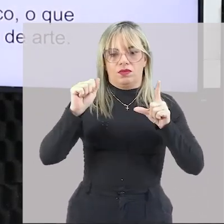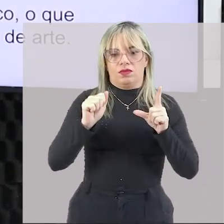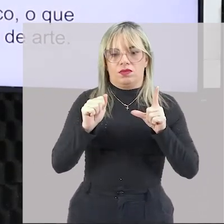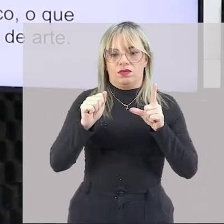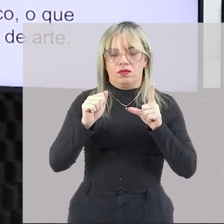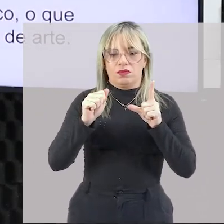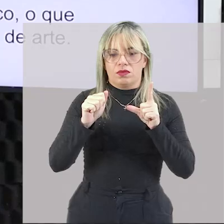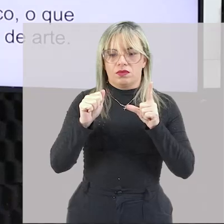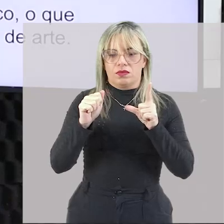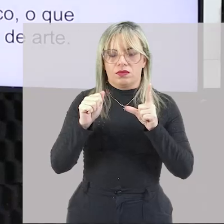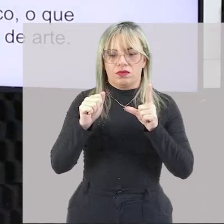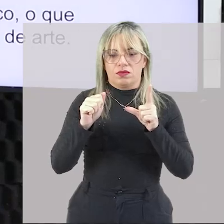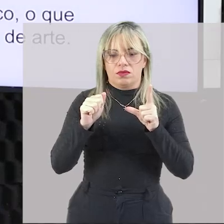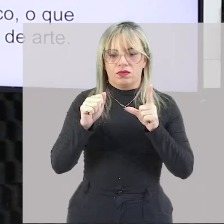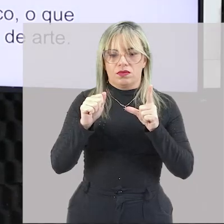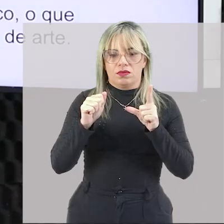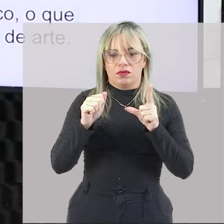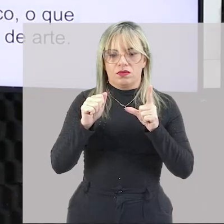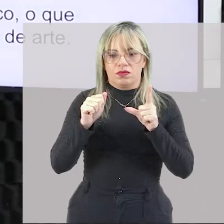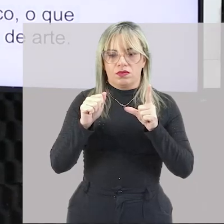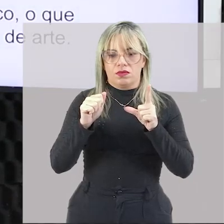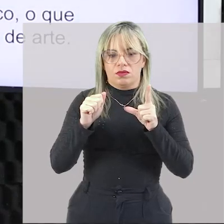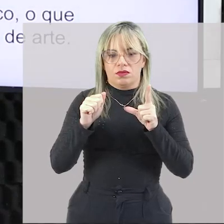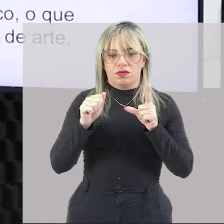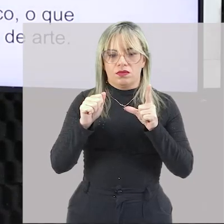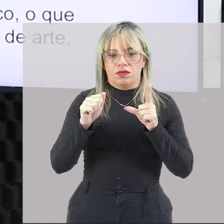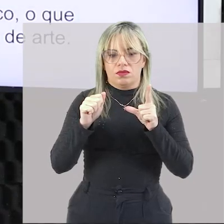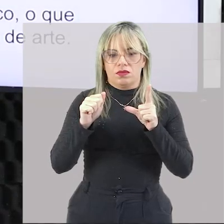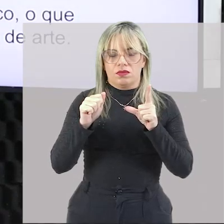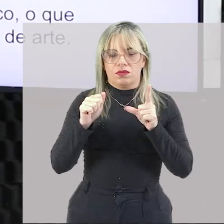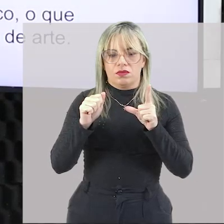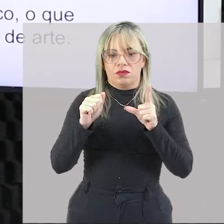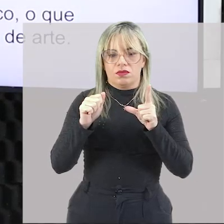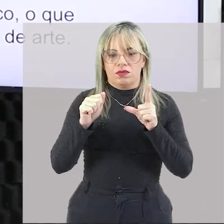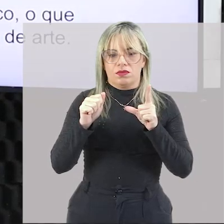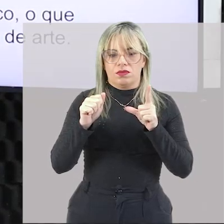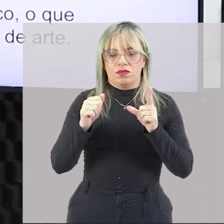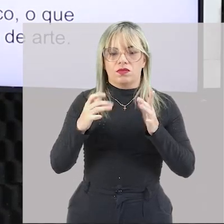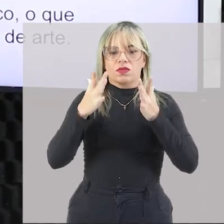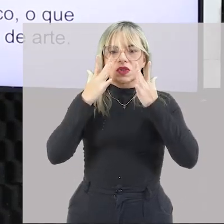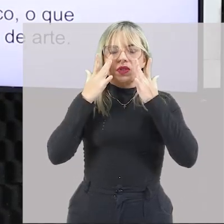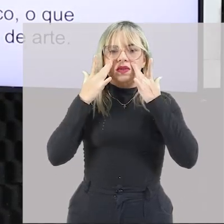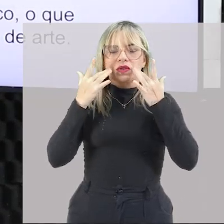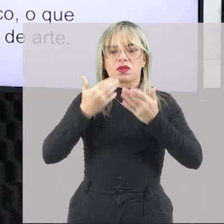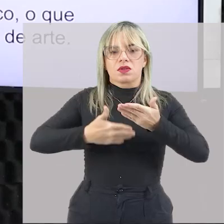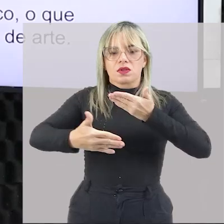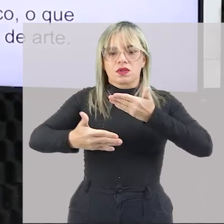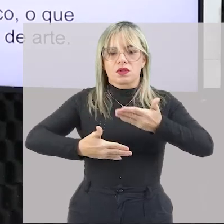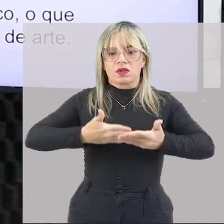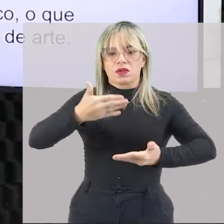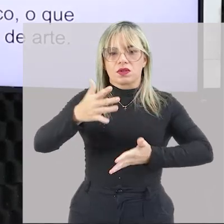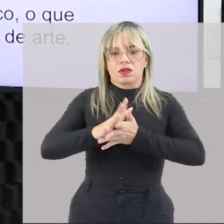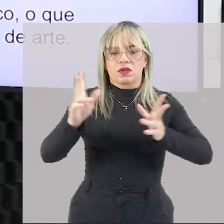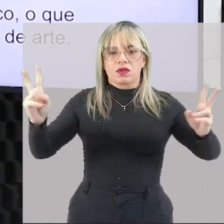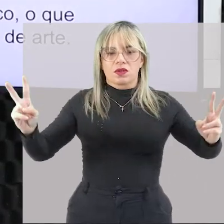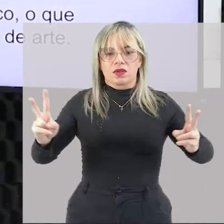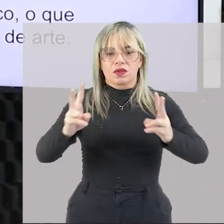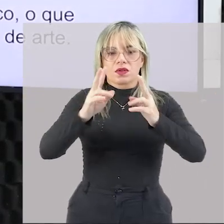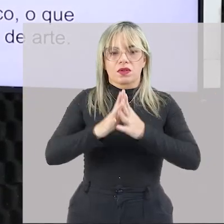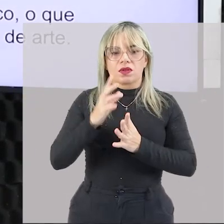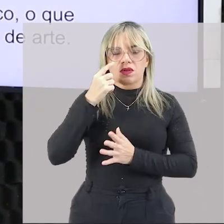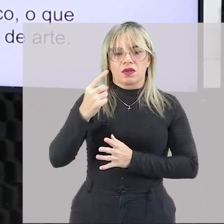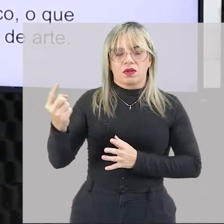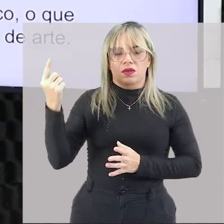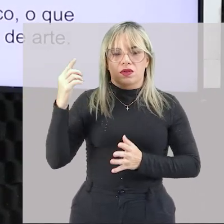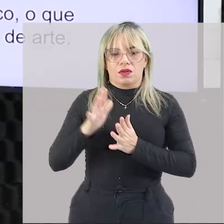arte relacional que adentra um museu. Arte relacional, um com o outro. Letra B, abordagem